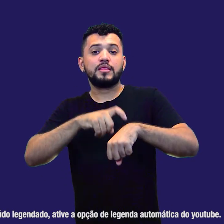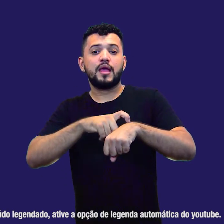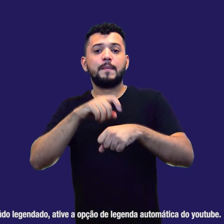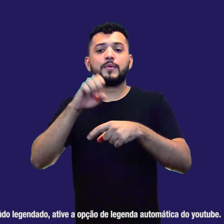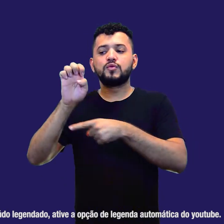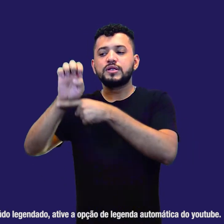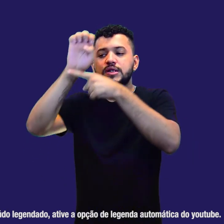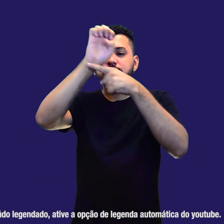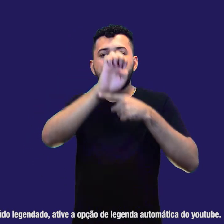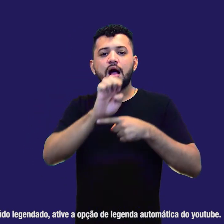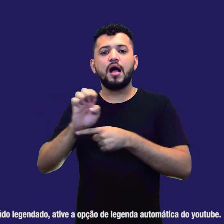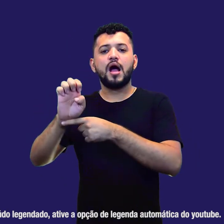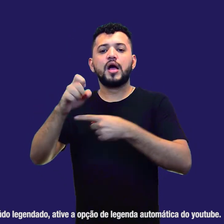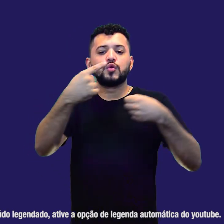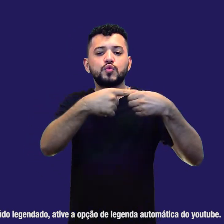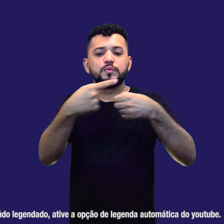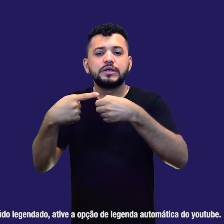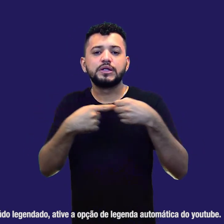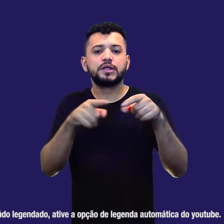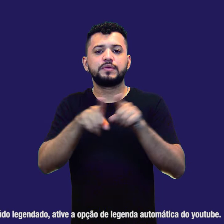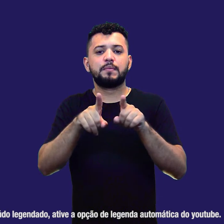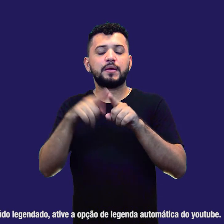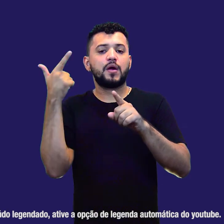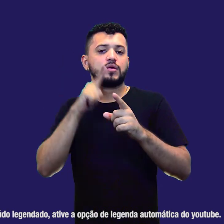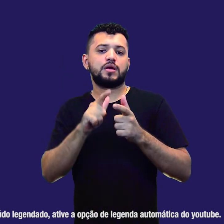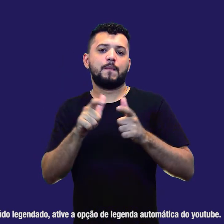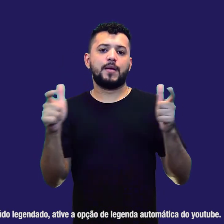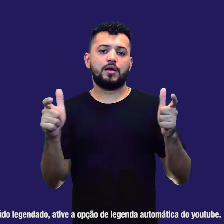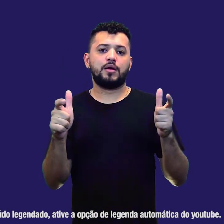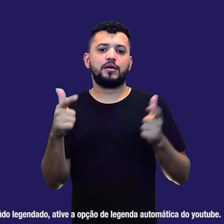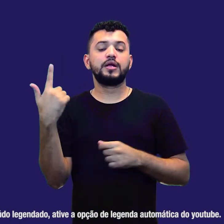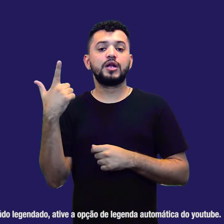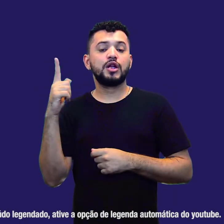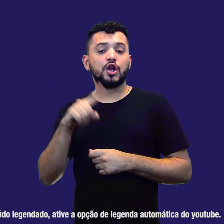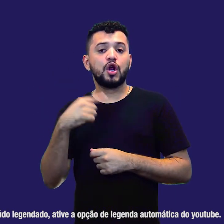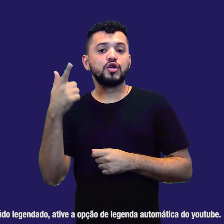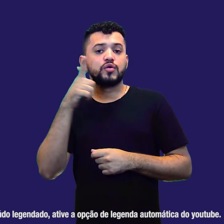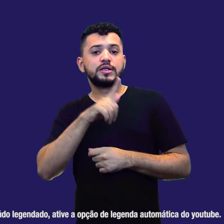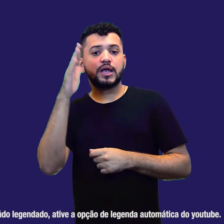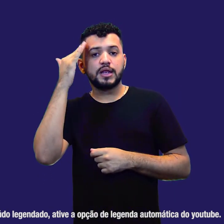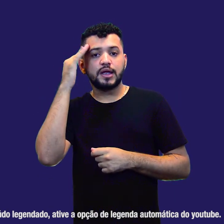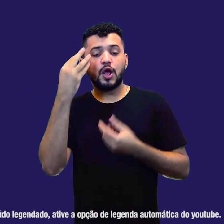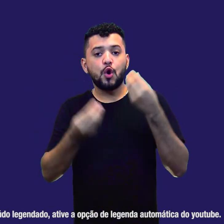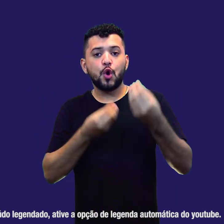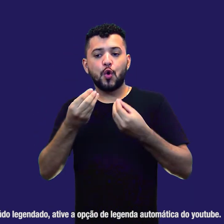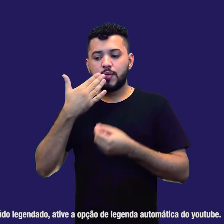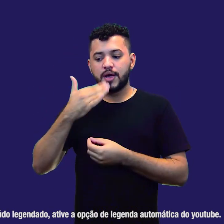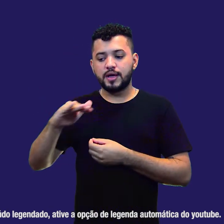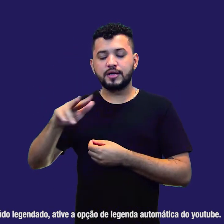se organizarem em relação a essa ampliação. Para a gente entender como que essa criança vai ser tratada